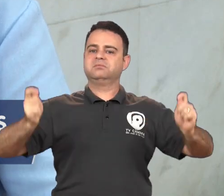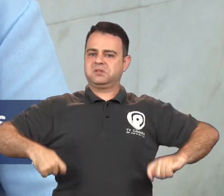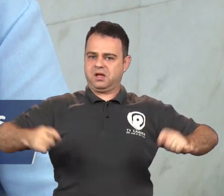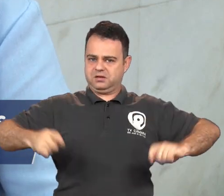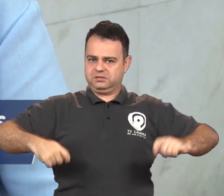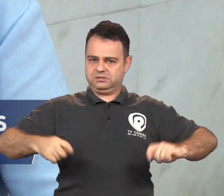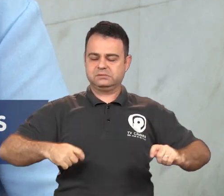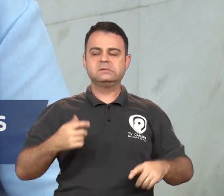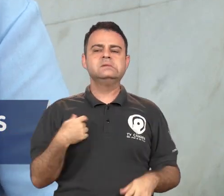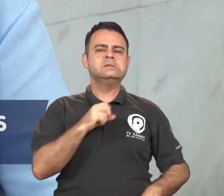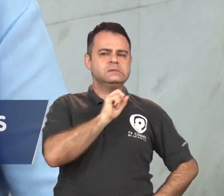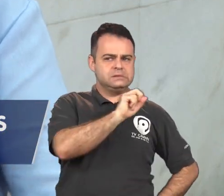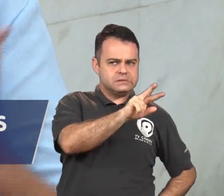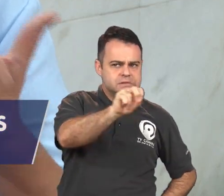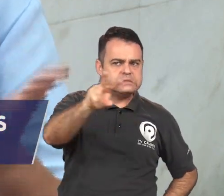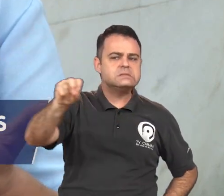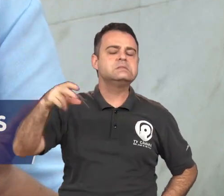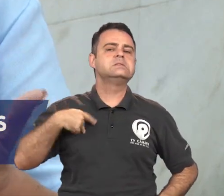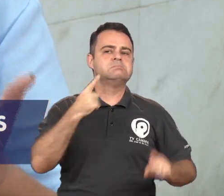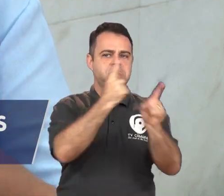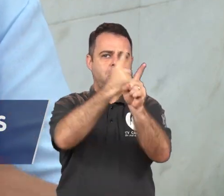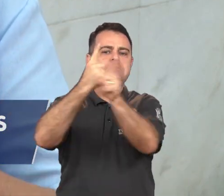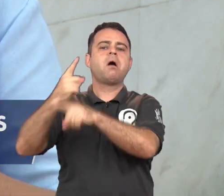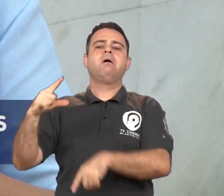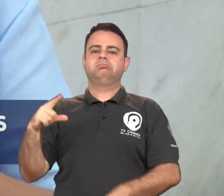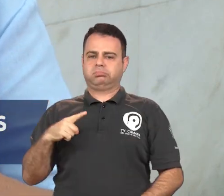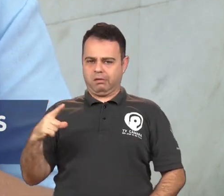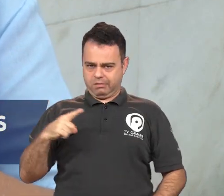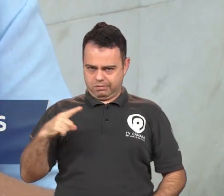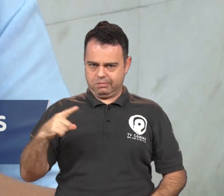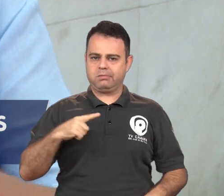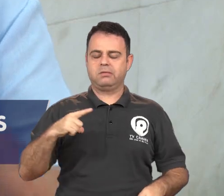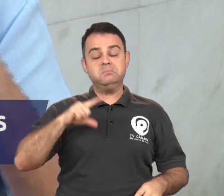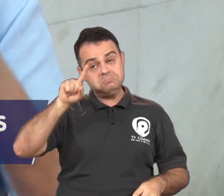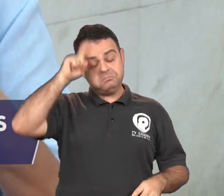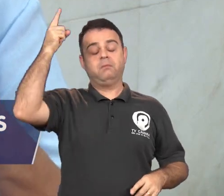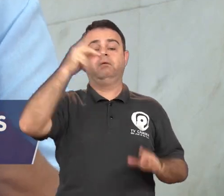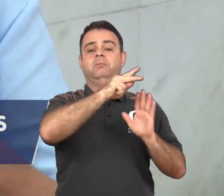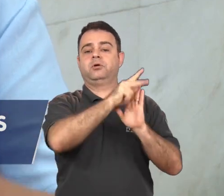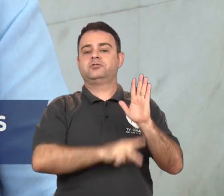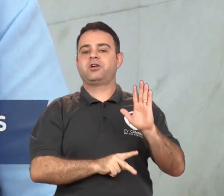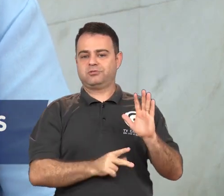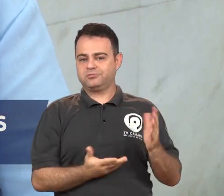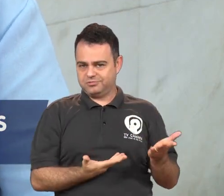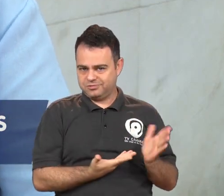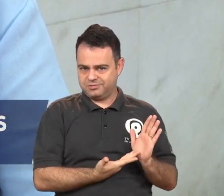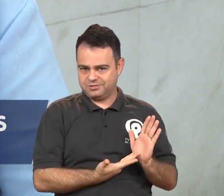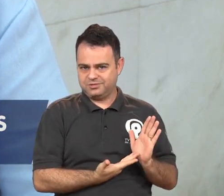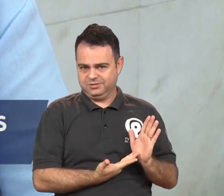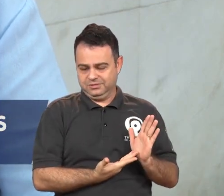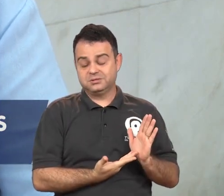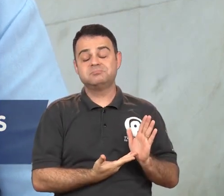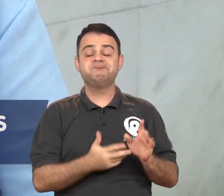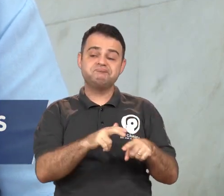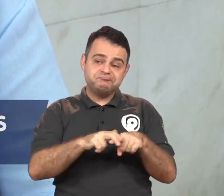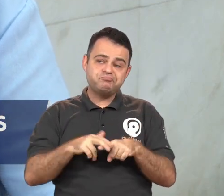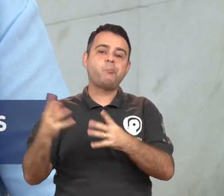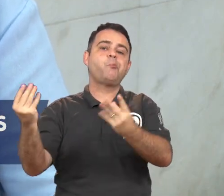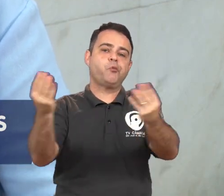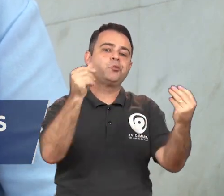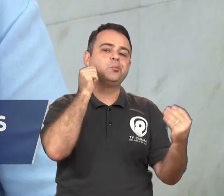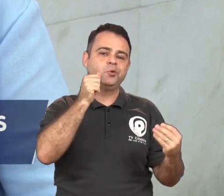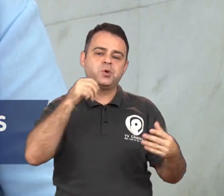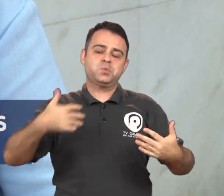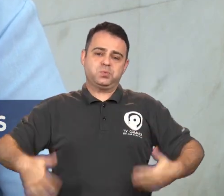da necessidade que a gente enxerga e tem muito. E também